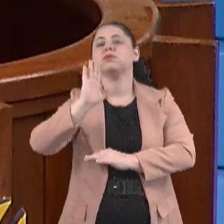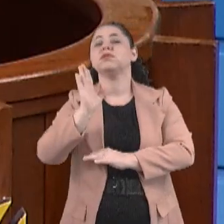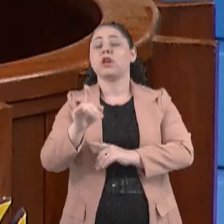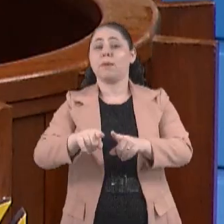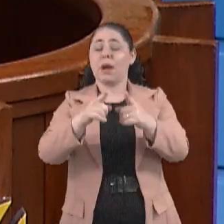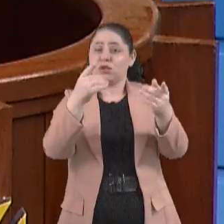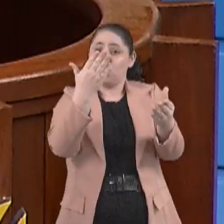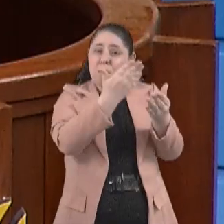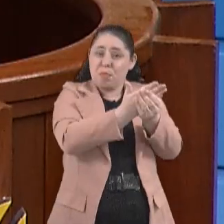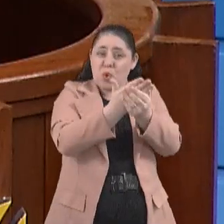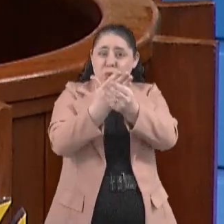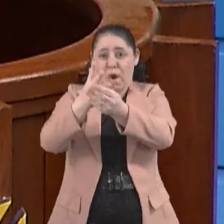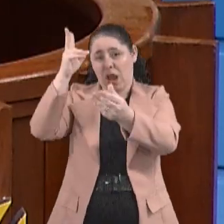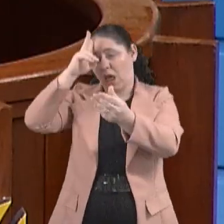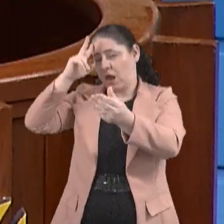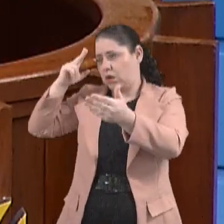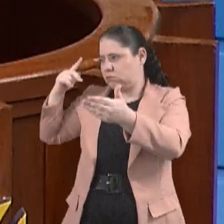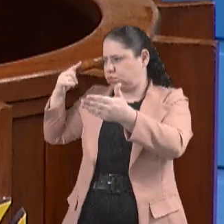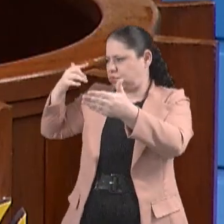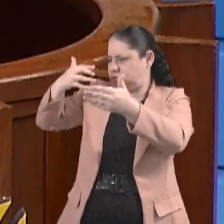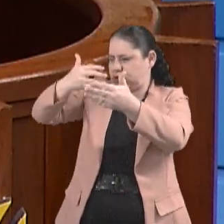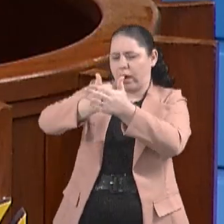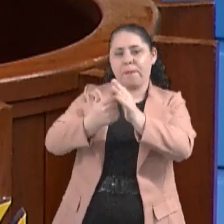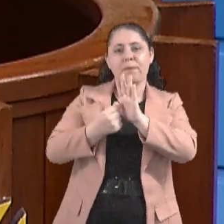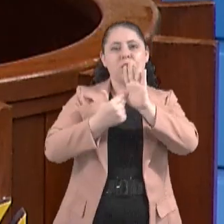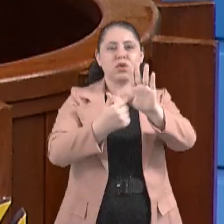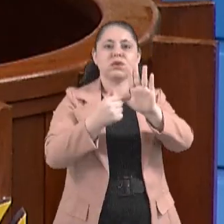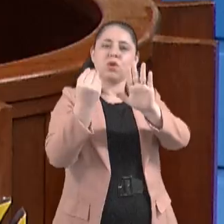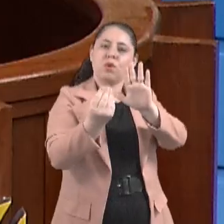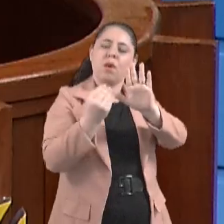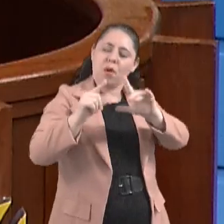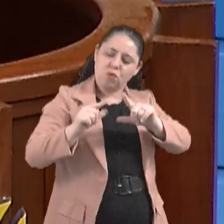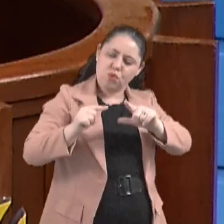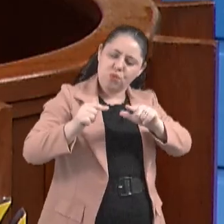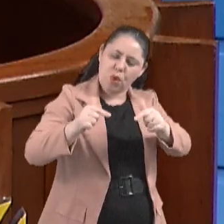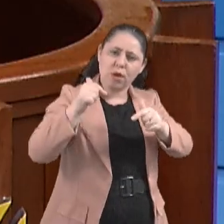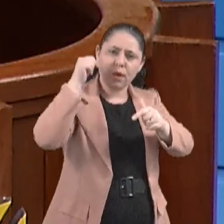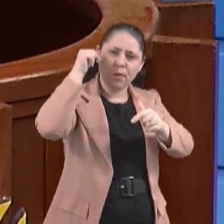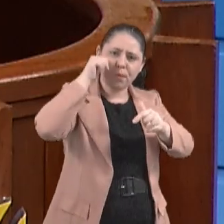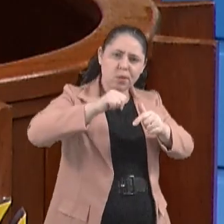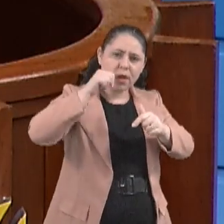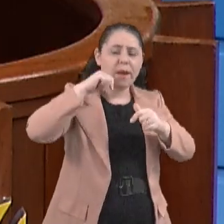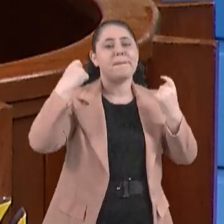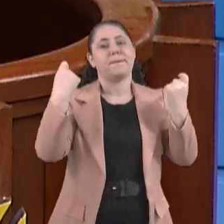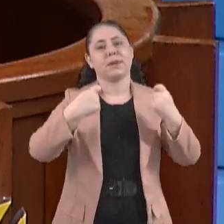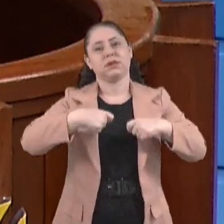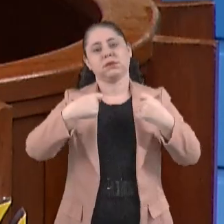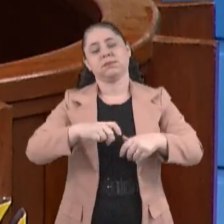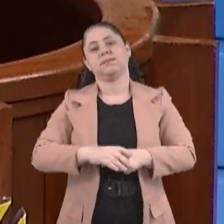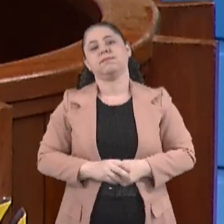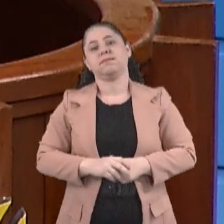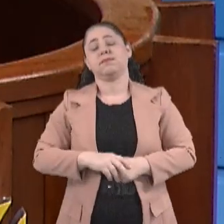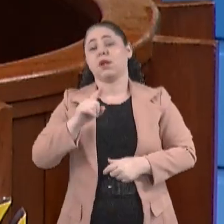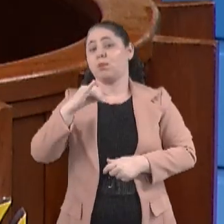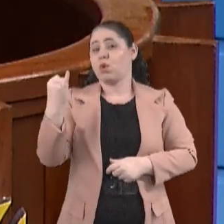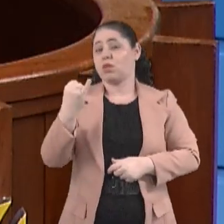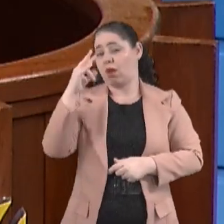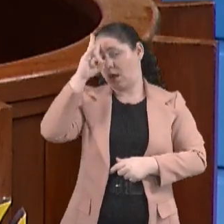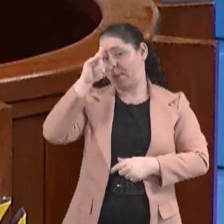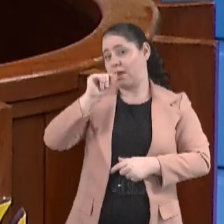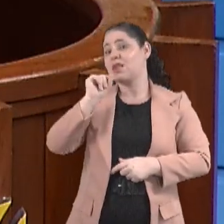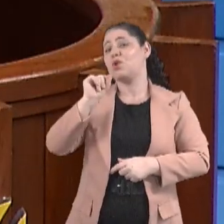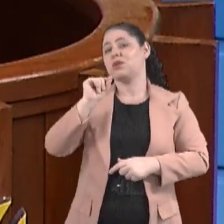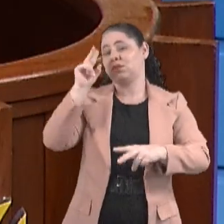processo histórico mostra e revela o quanto que a luta das mulheres foram necessário. É importante também a gente lembrar